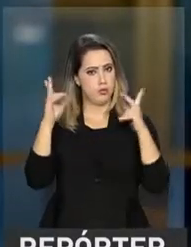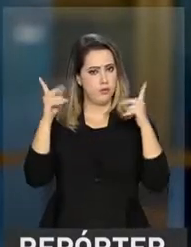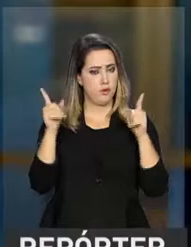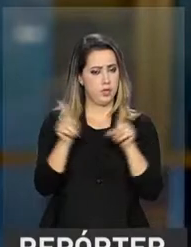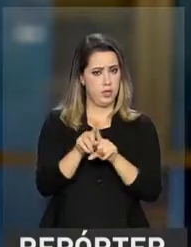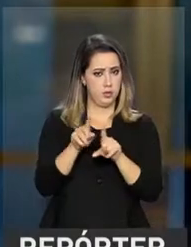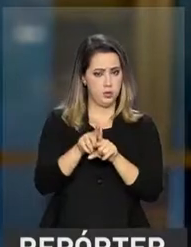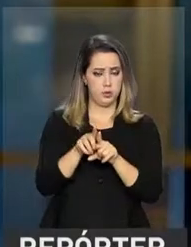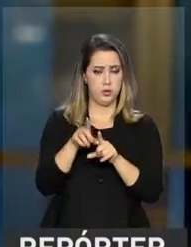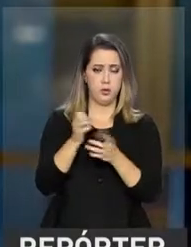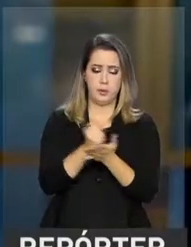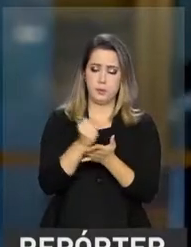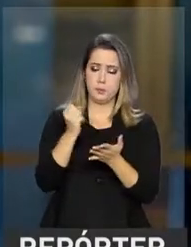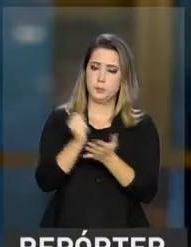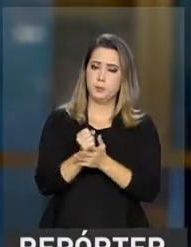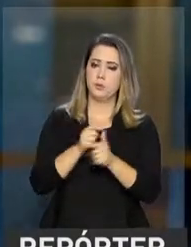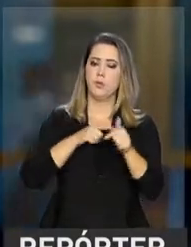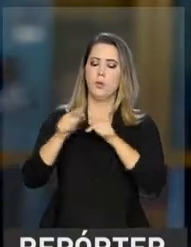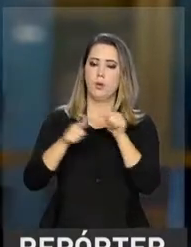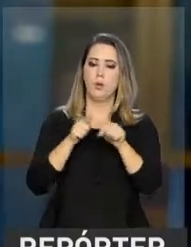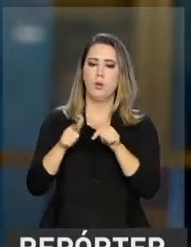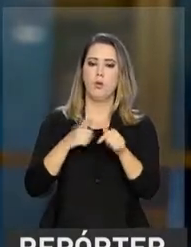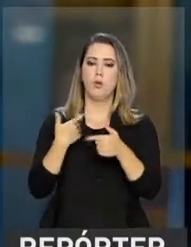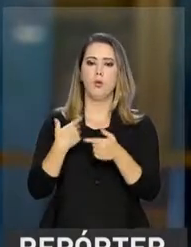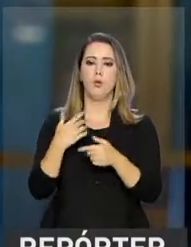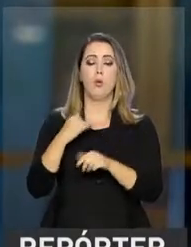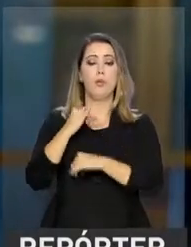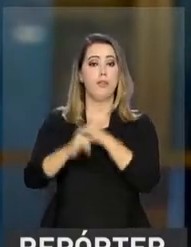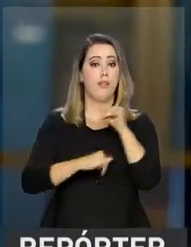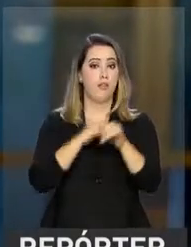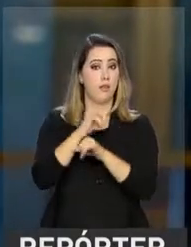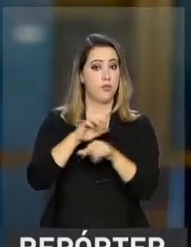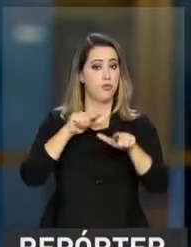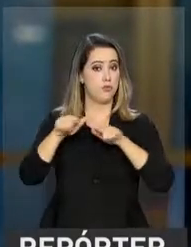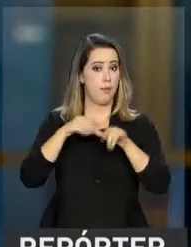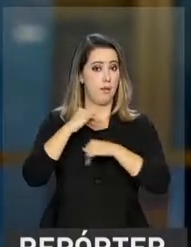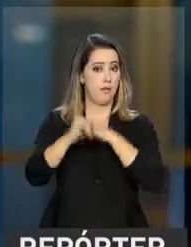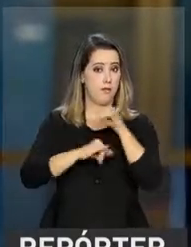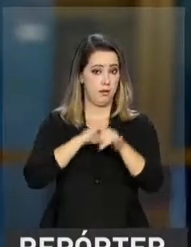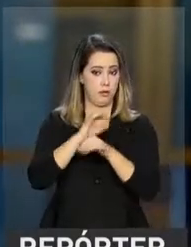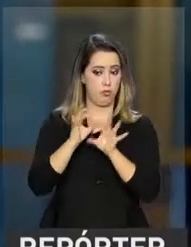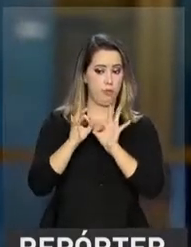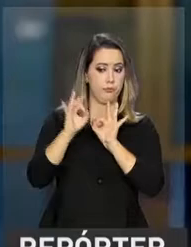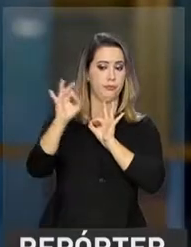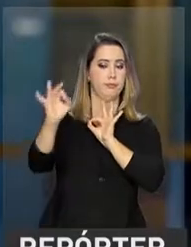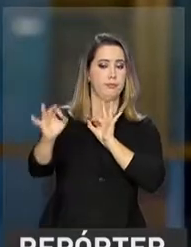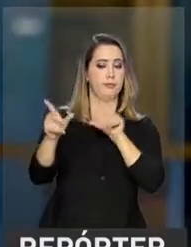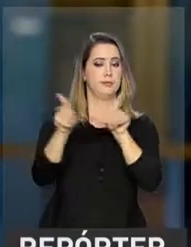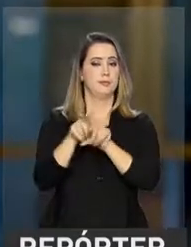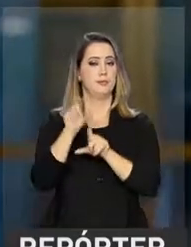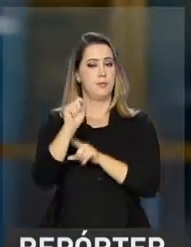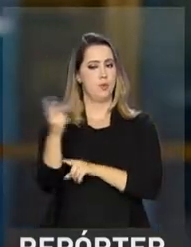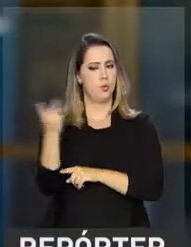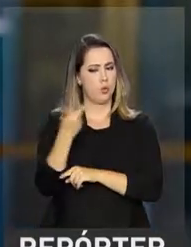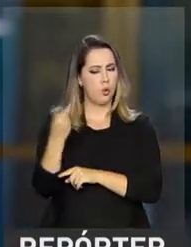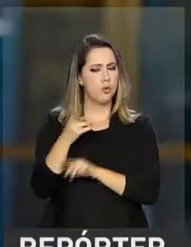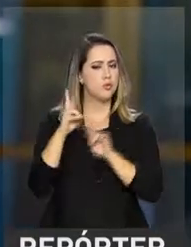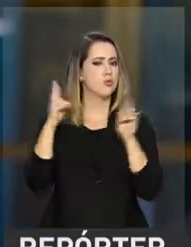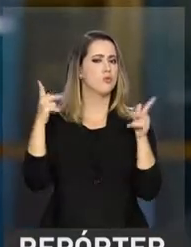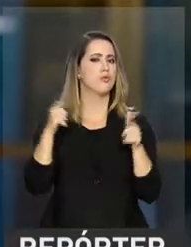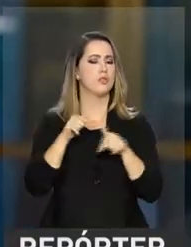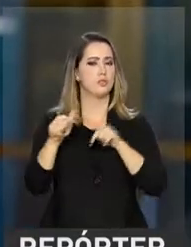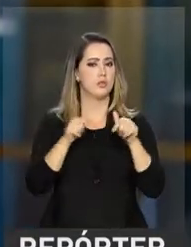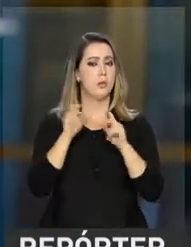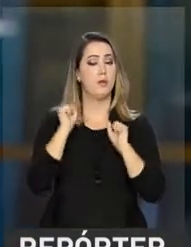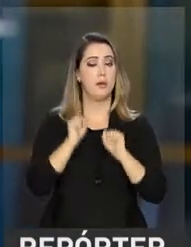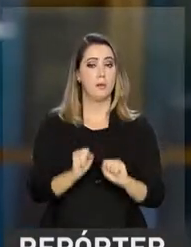de trabalho que regulamenta o tele-trabalho com essas duas modalidades de contratos de trabalho o brasil tem